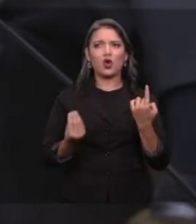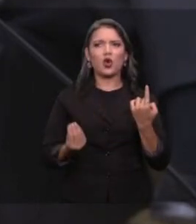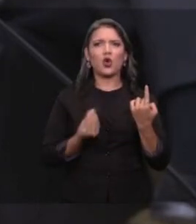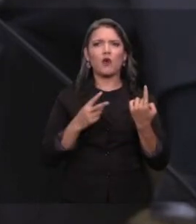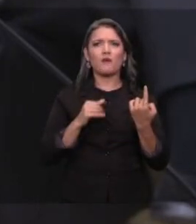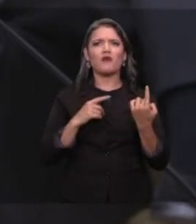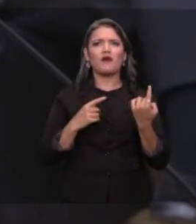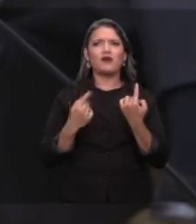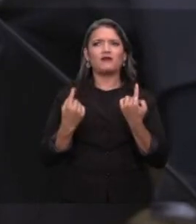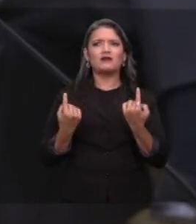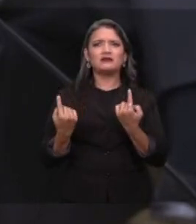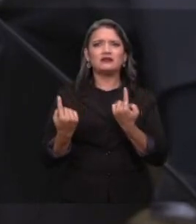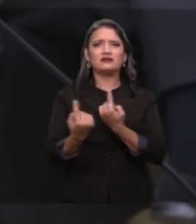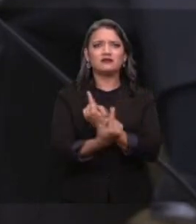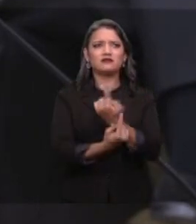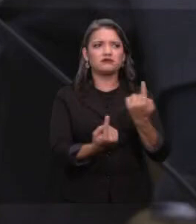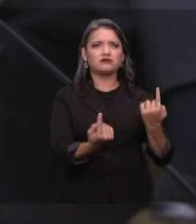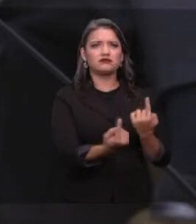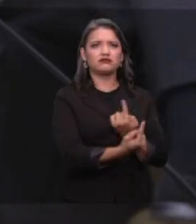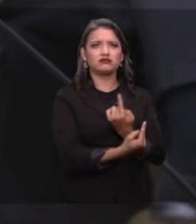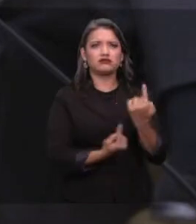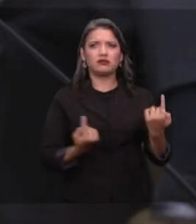faria o rodízio nesses casos?